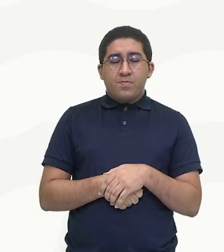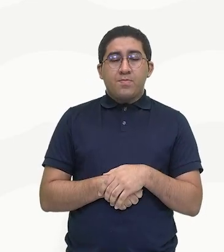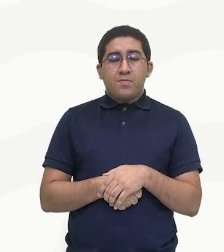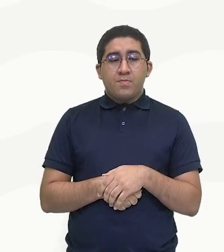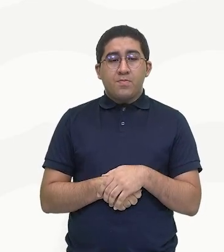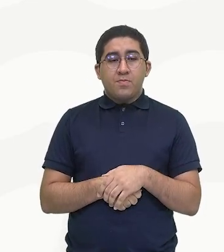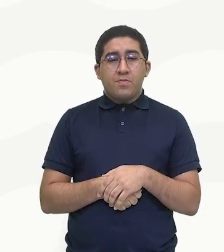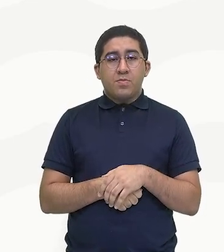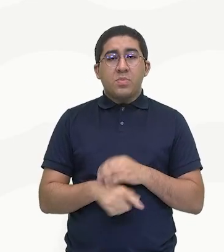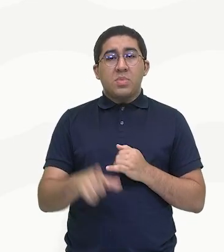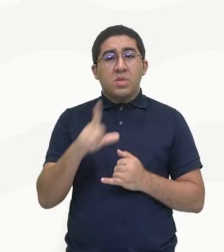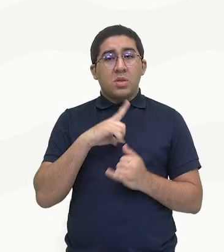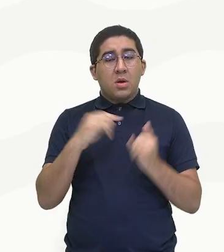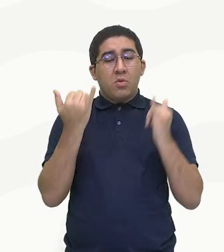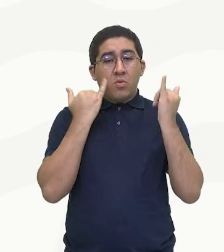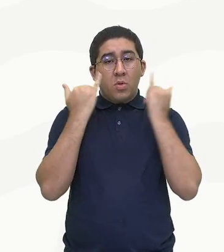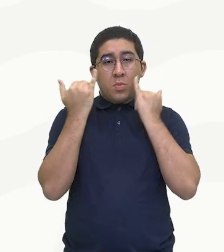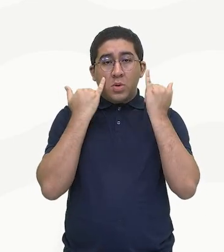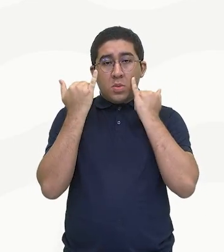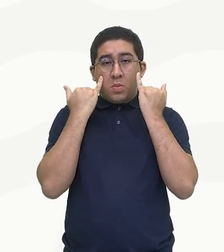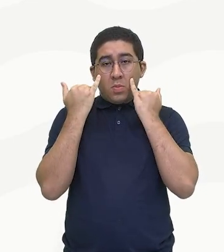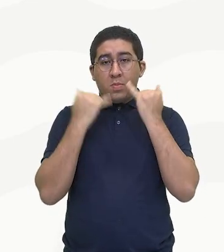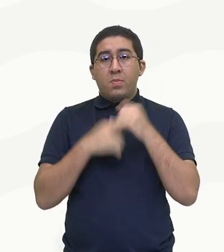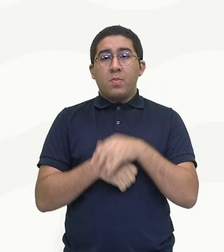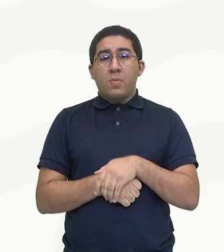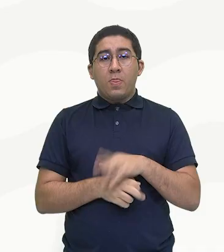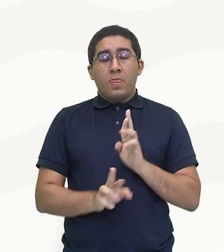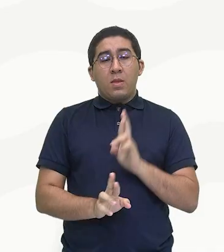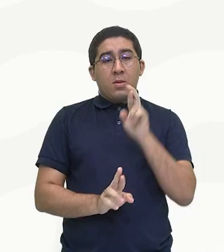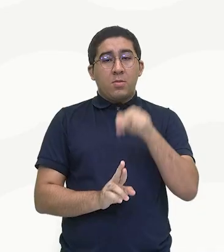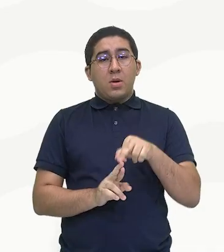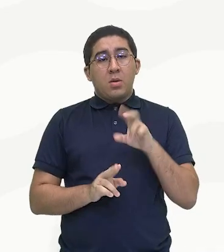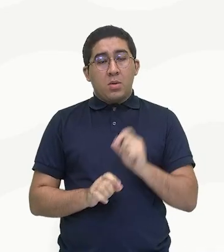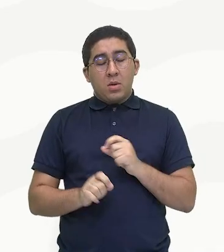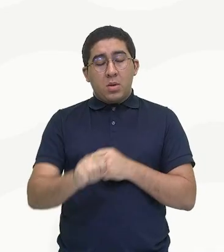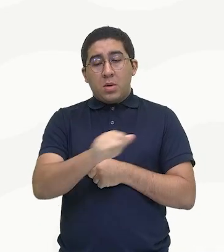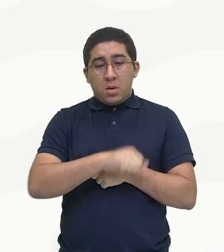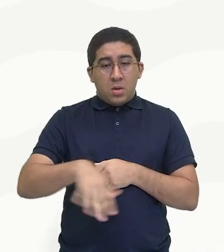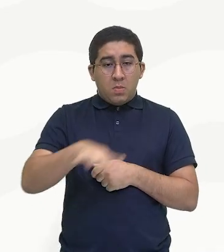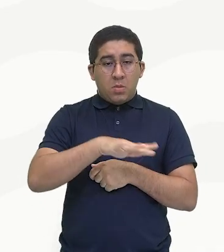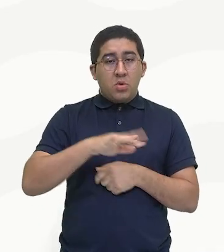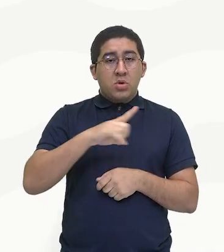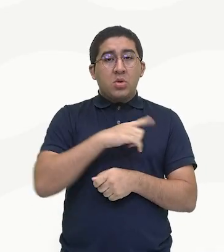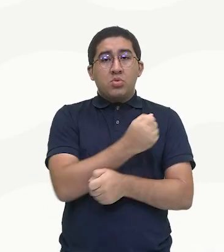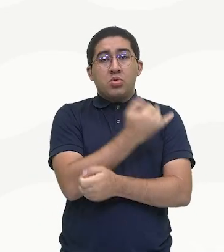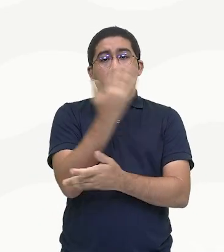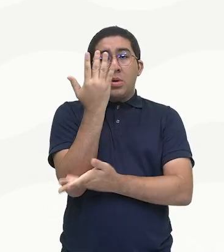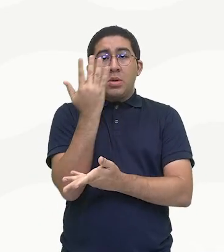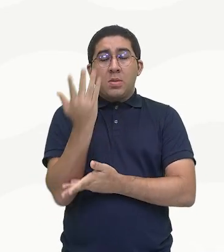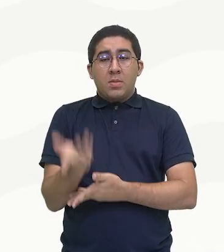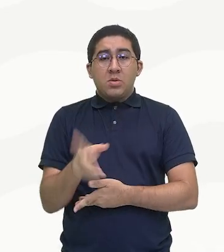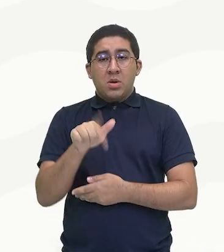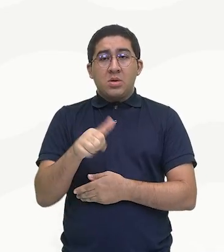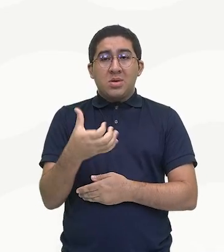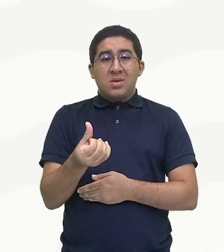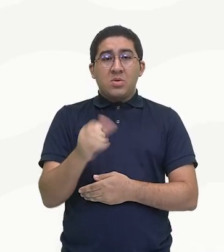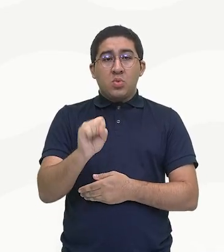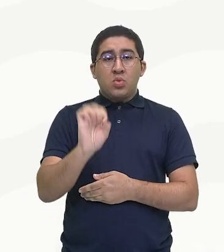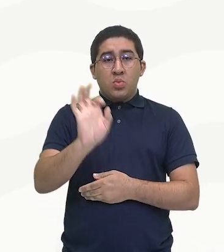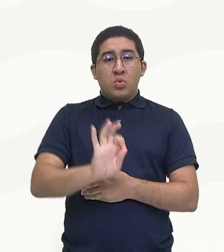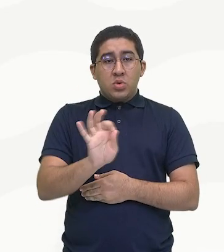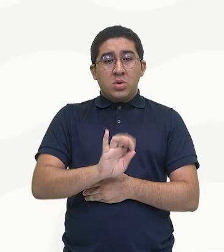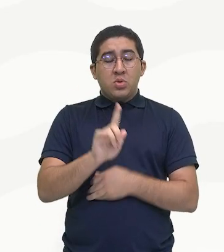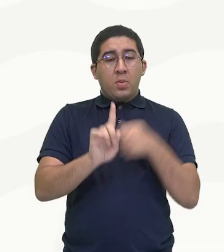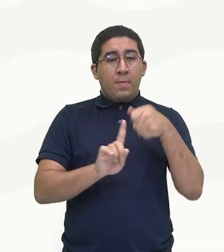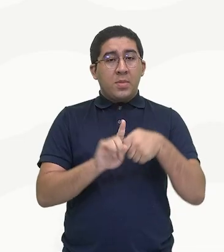para aquela informação que a gente tinha sobre o desmatamento na Amazônia Legal, que aumentou 68% em